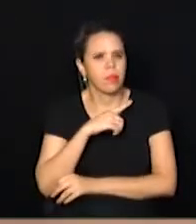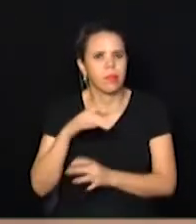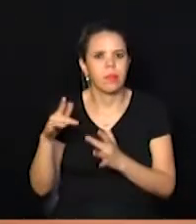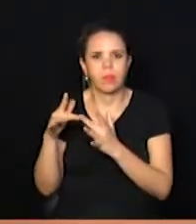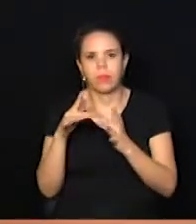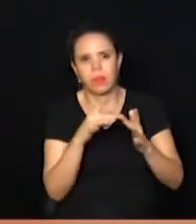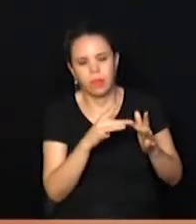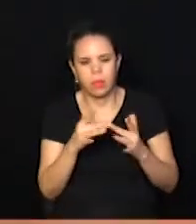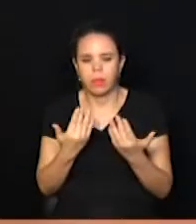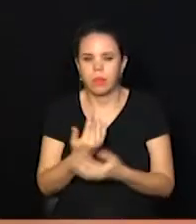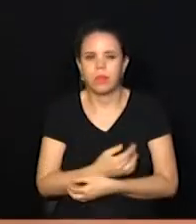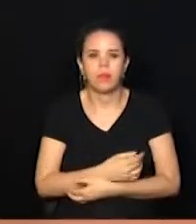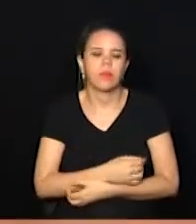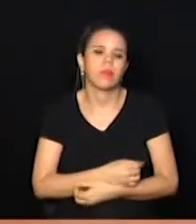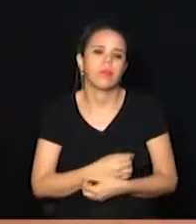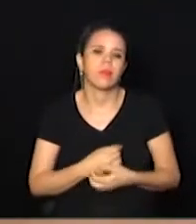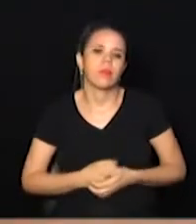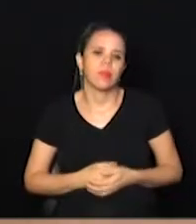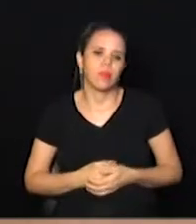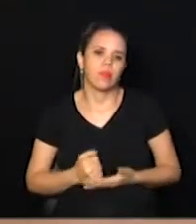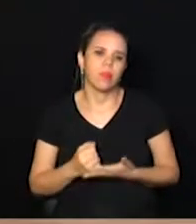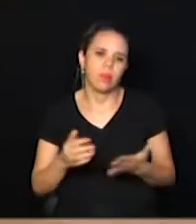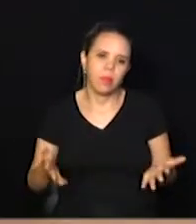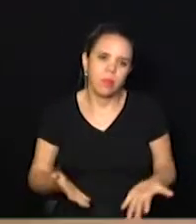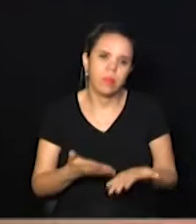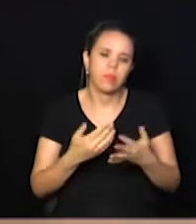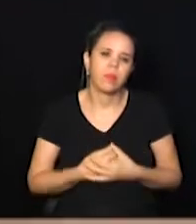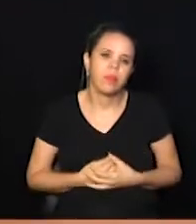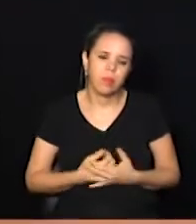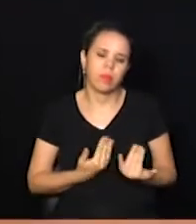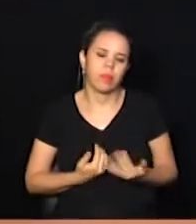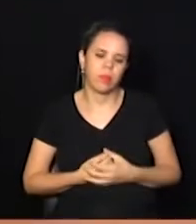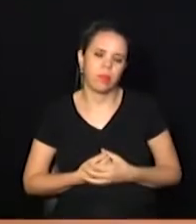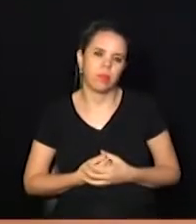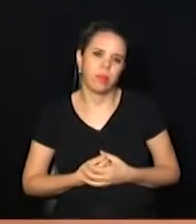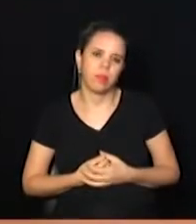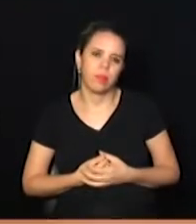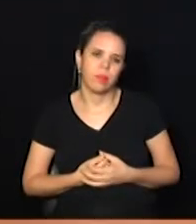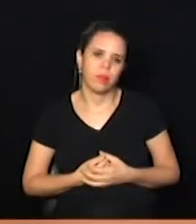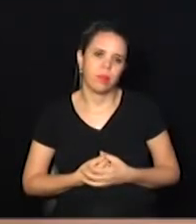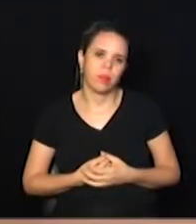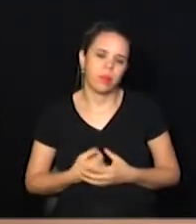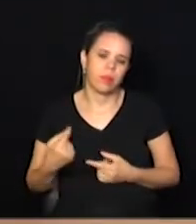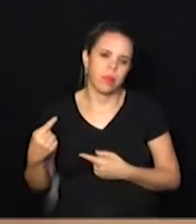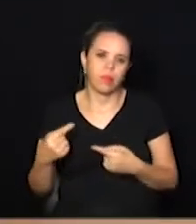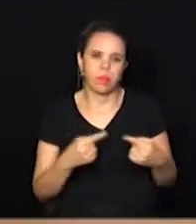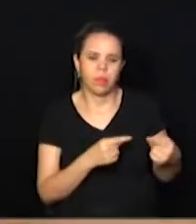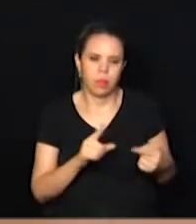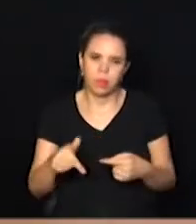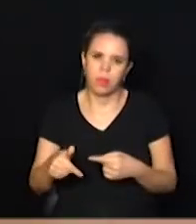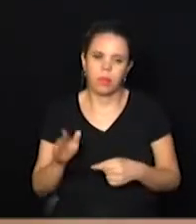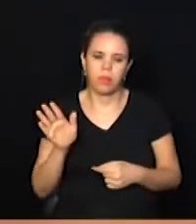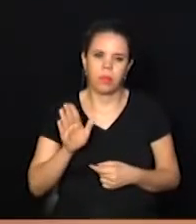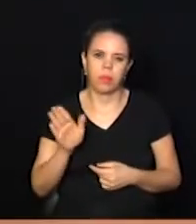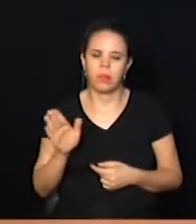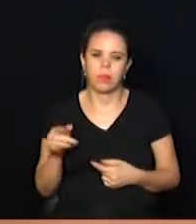direta com a juventude, né? Ele foi ali carregado, inclusive, pela juventude, né? Em toda aquela disputa, depois nas eleições,